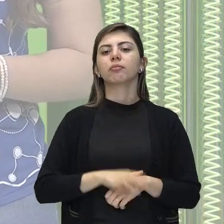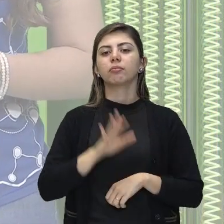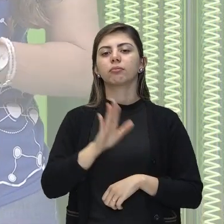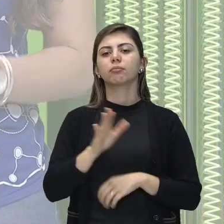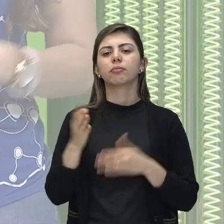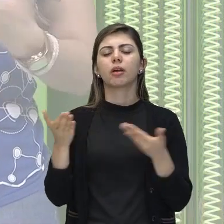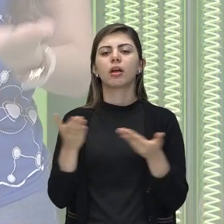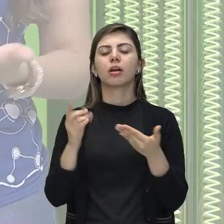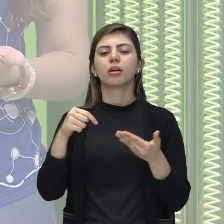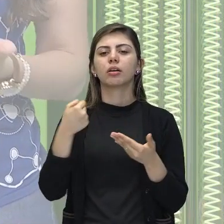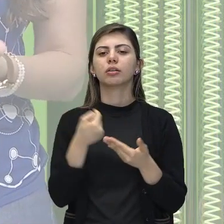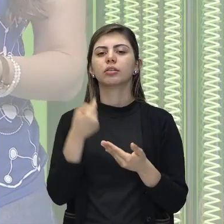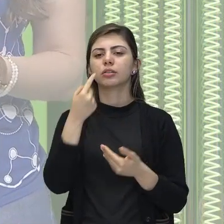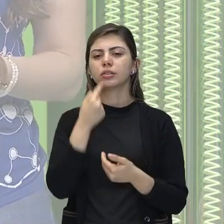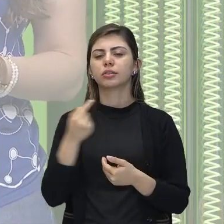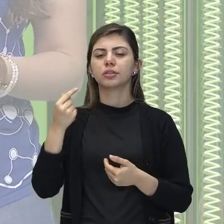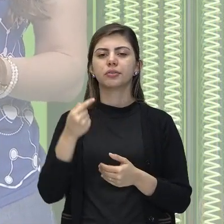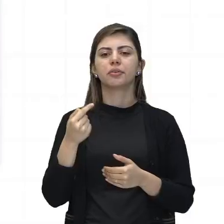relações